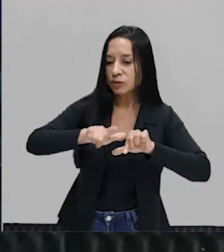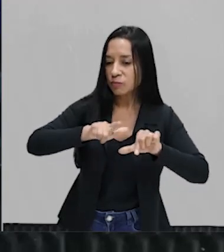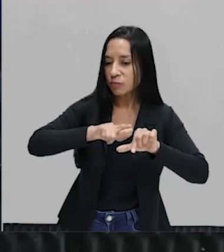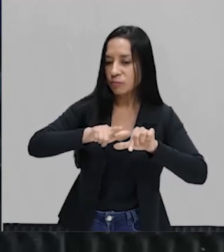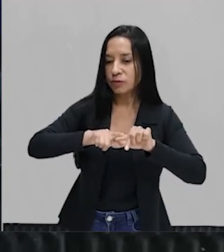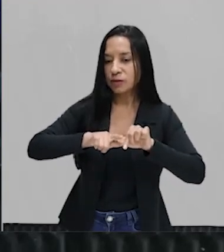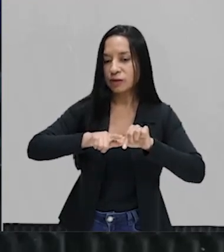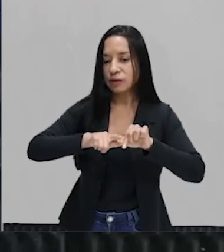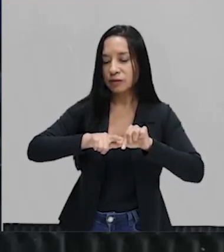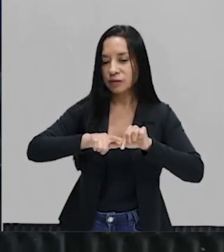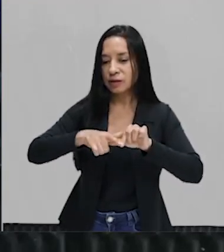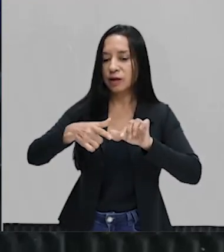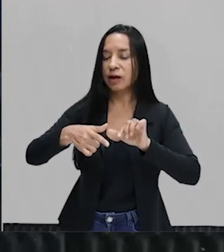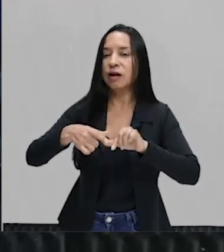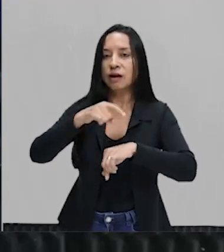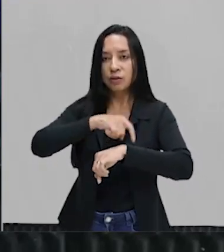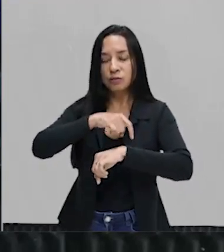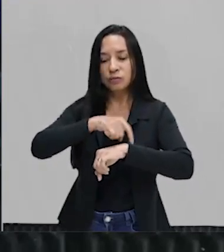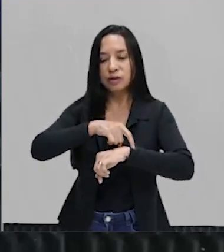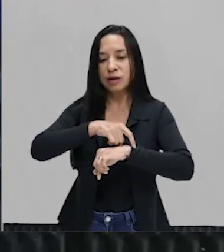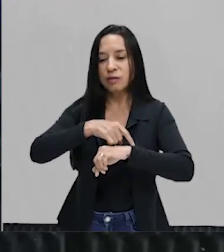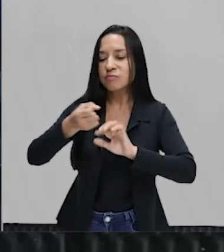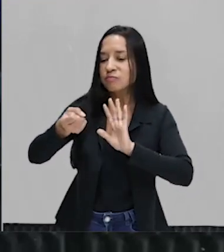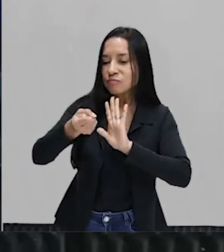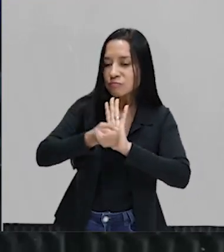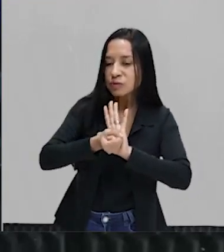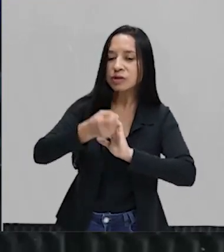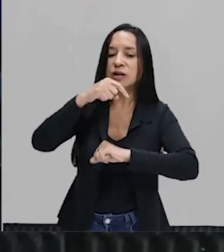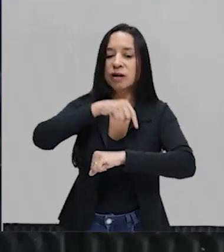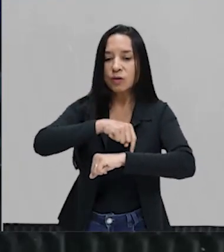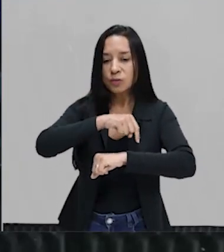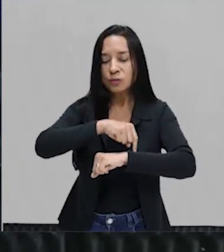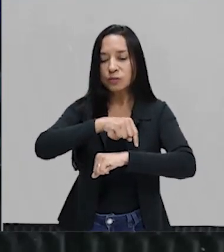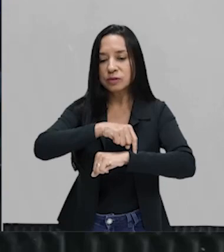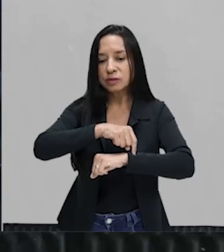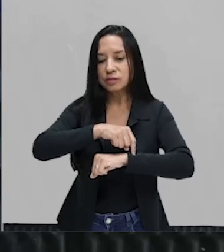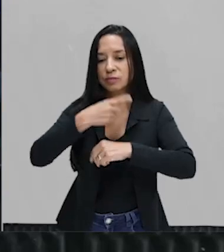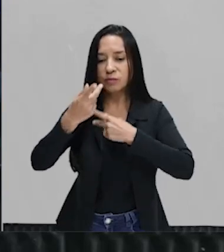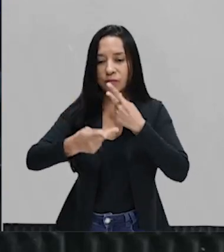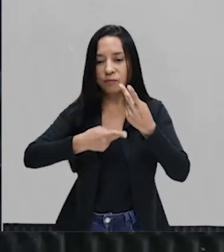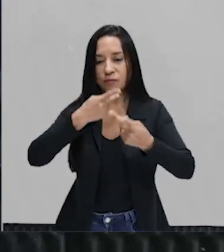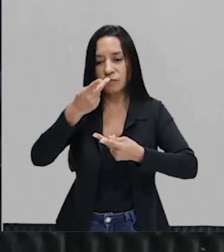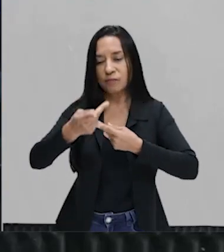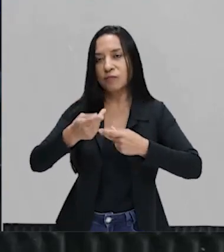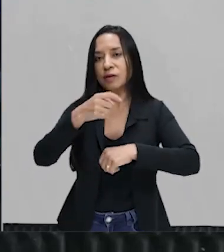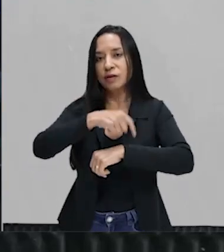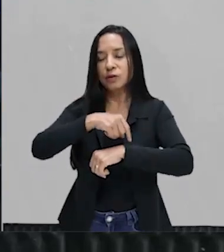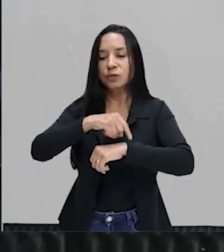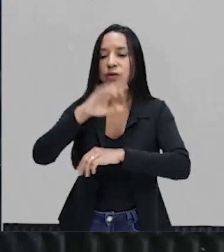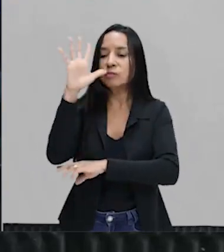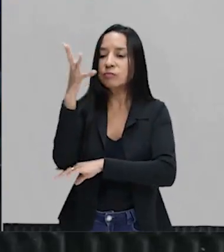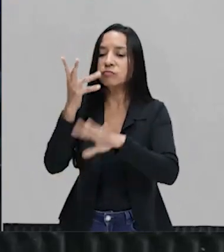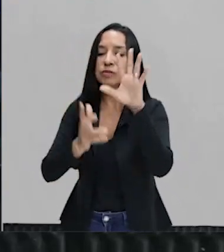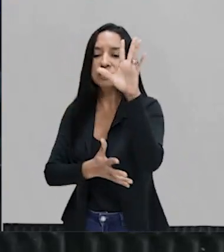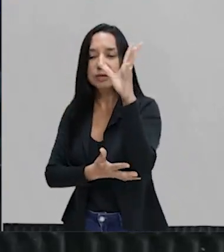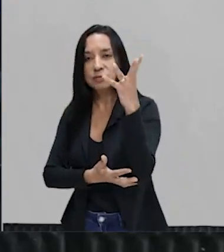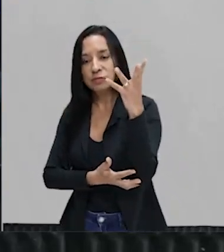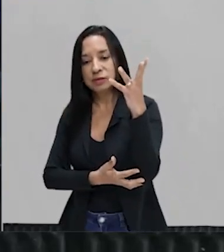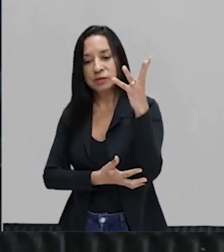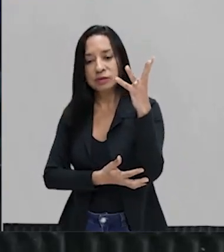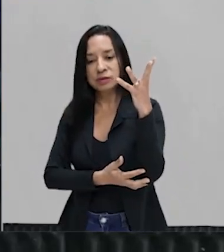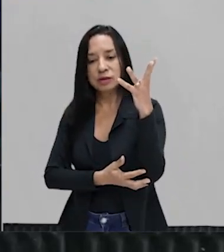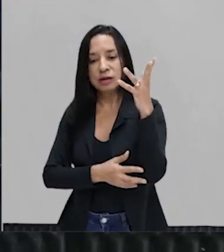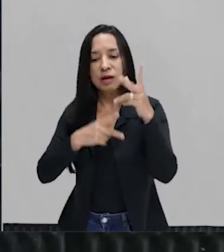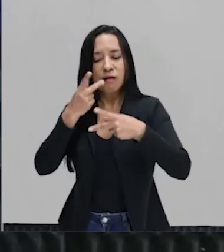tempo, marcar esse tempo. Quando se fala do tempo da natureza, é o tempo que envolve as transformações